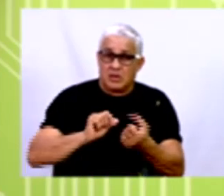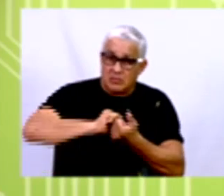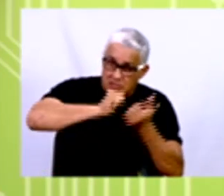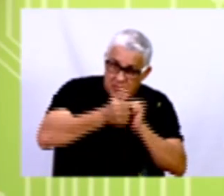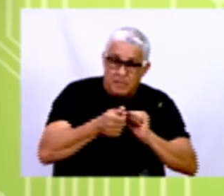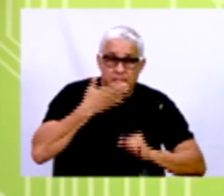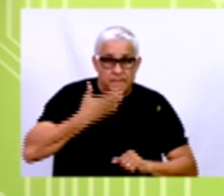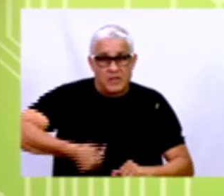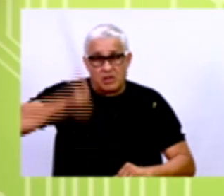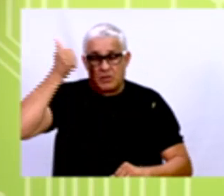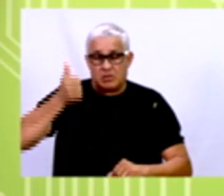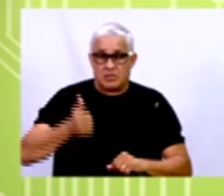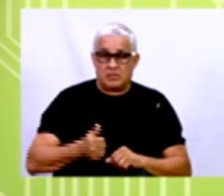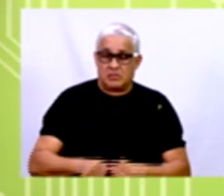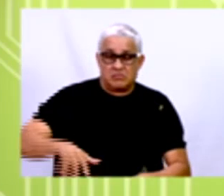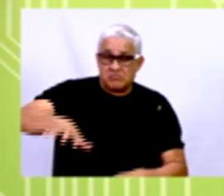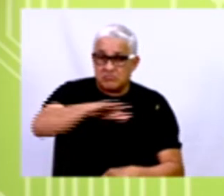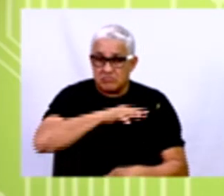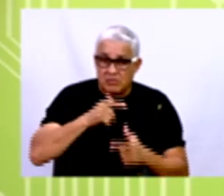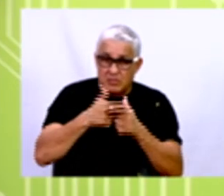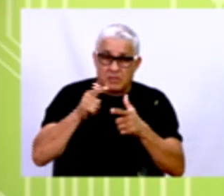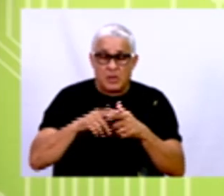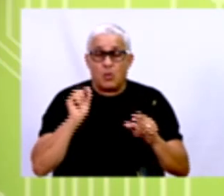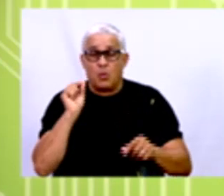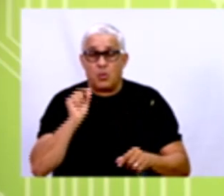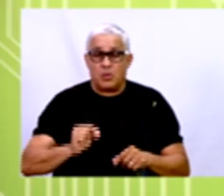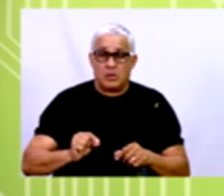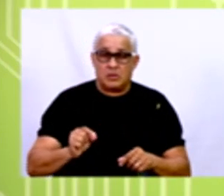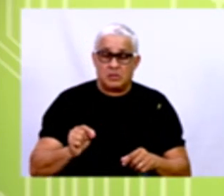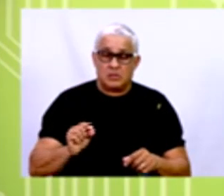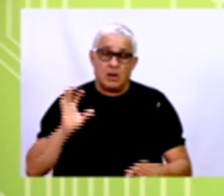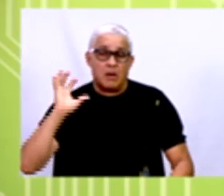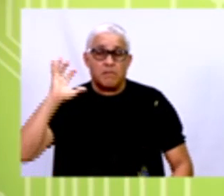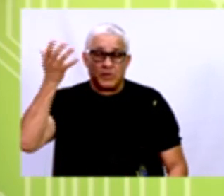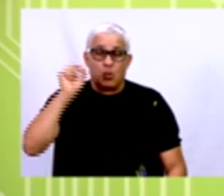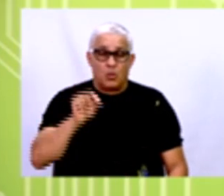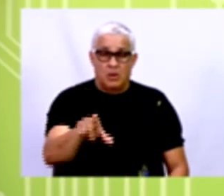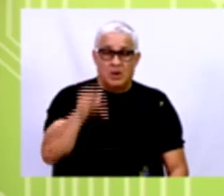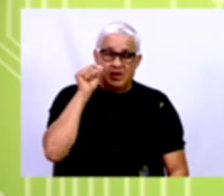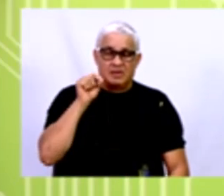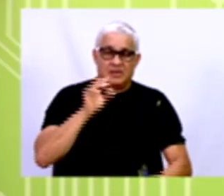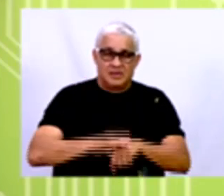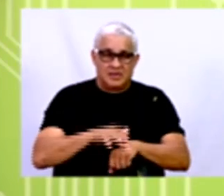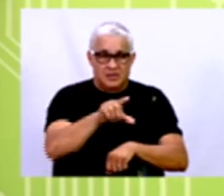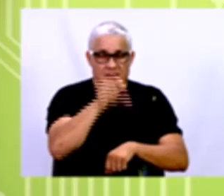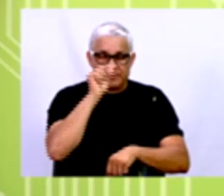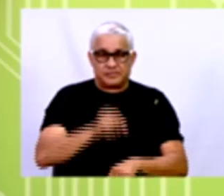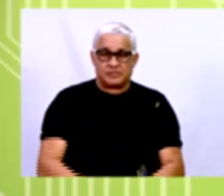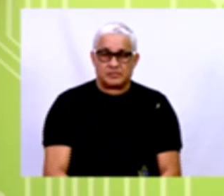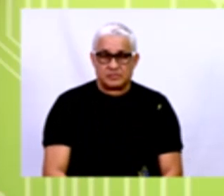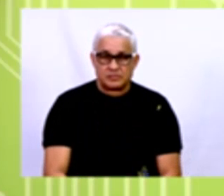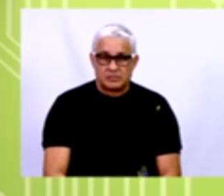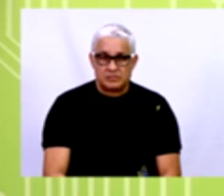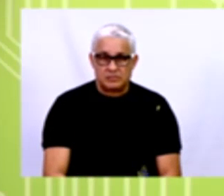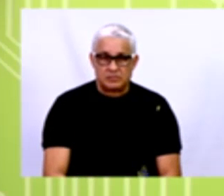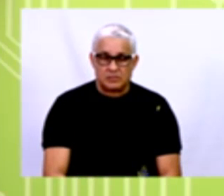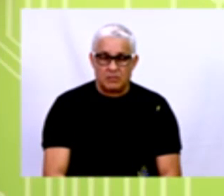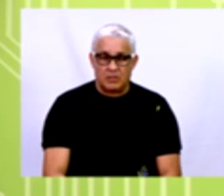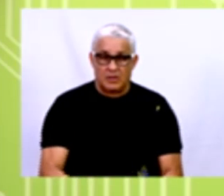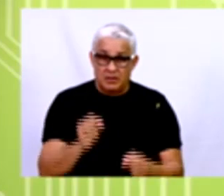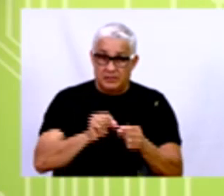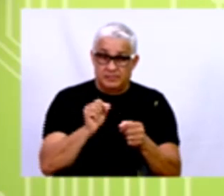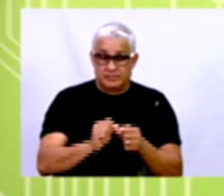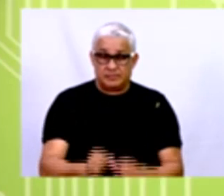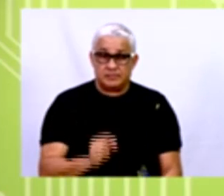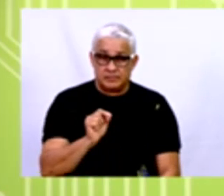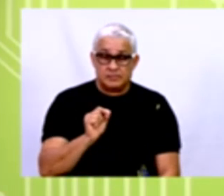determinada situação. E o que vai definir essa escolha? Essa escolha vai ser feita levando